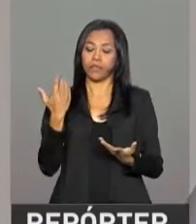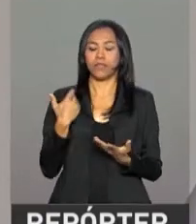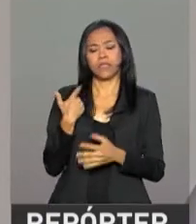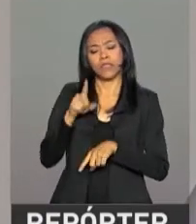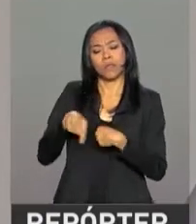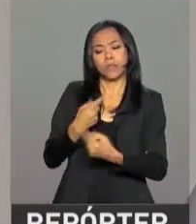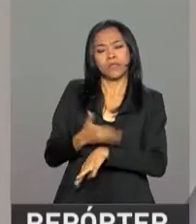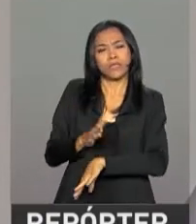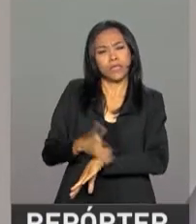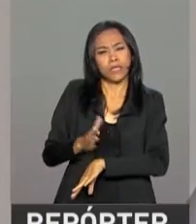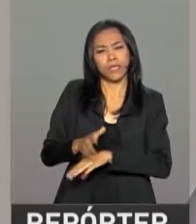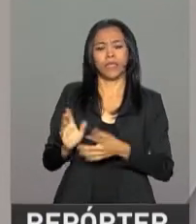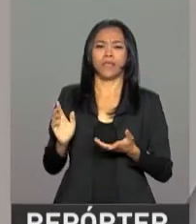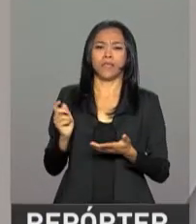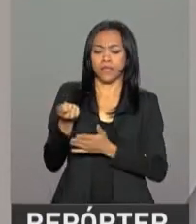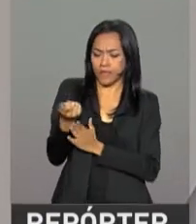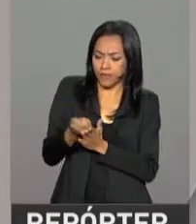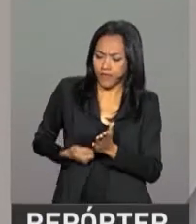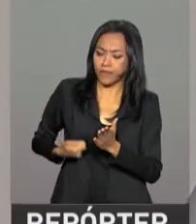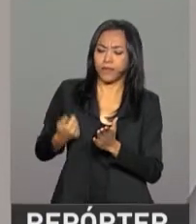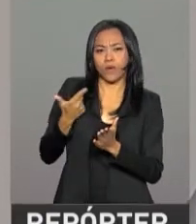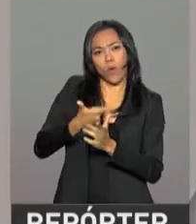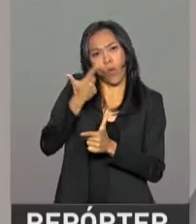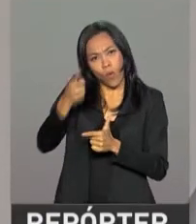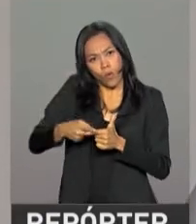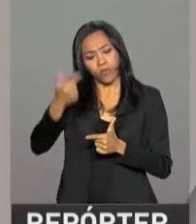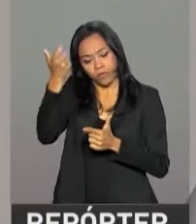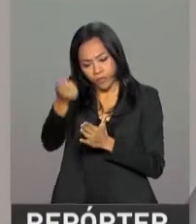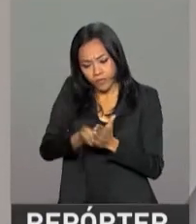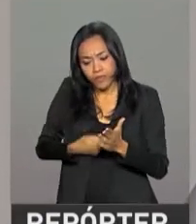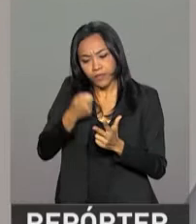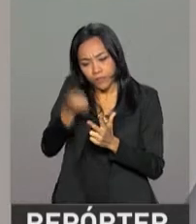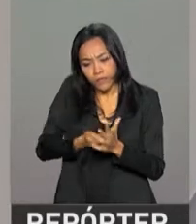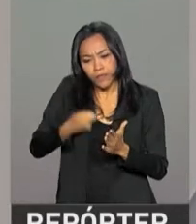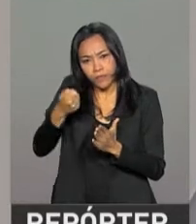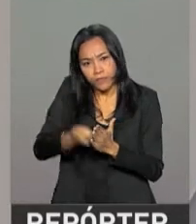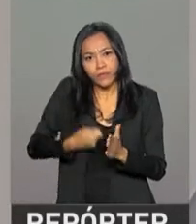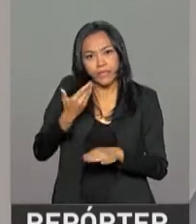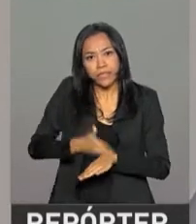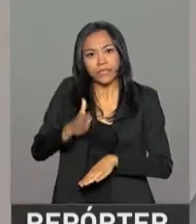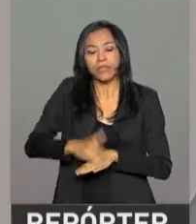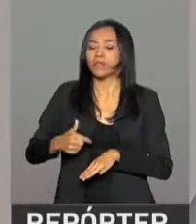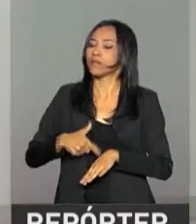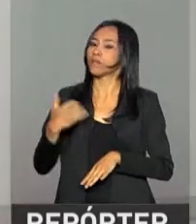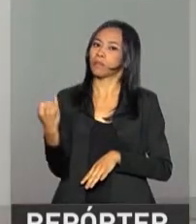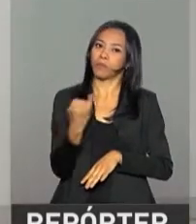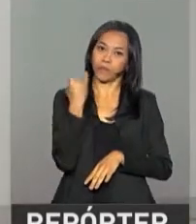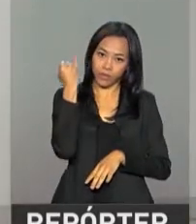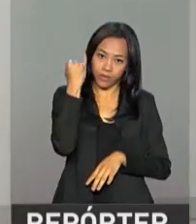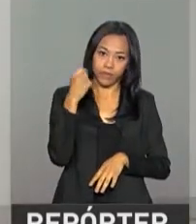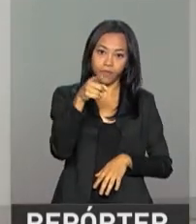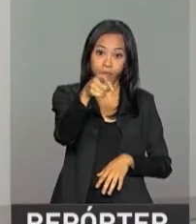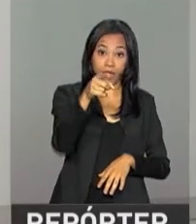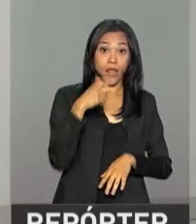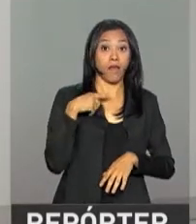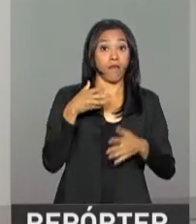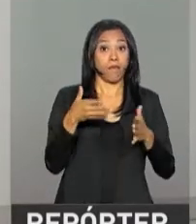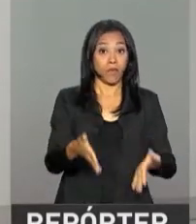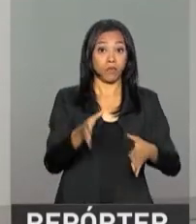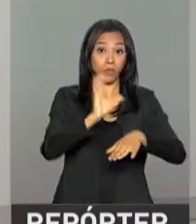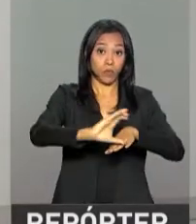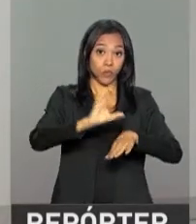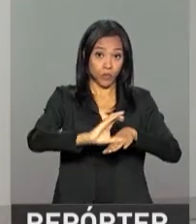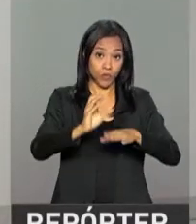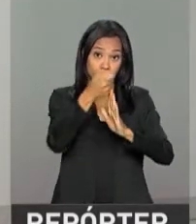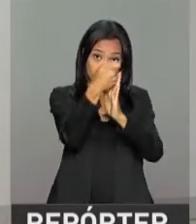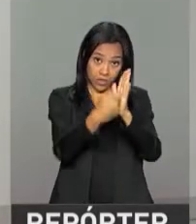bastante refaça gerações se for necessário porque o treino é fundamental eu fiz curso de redação